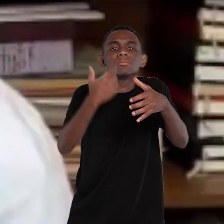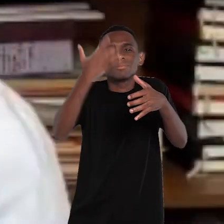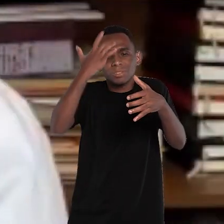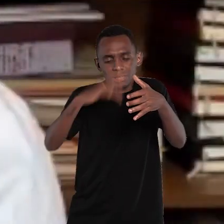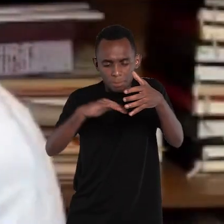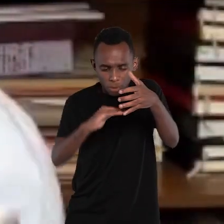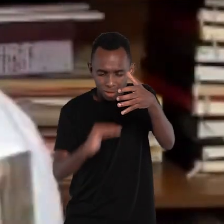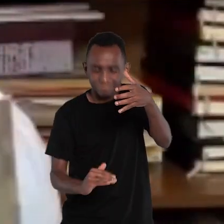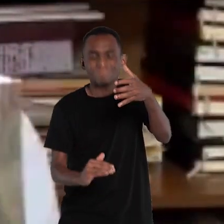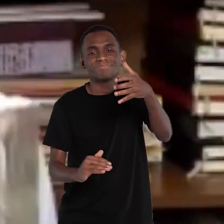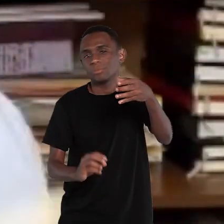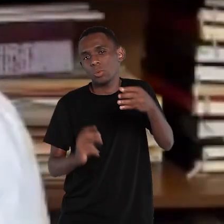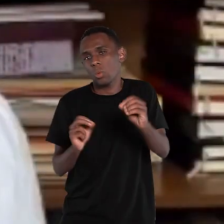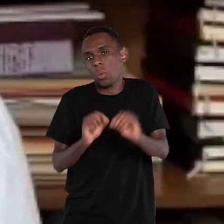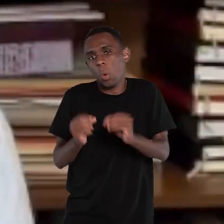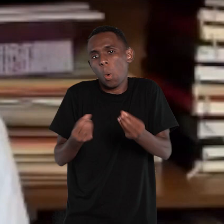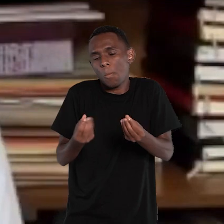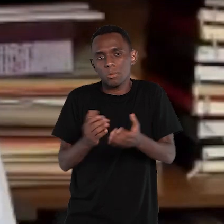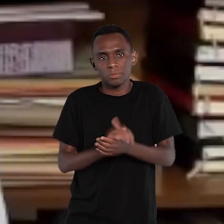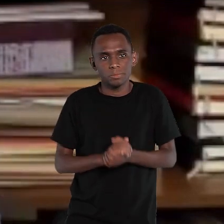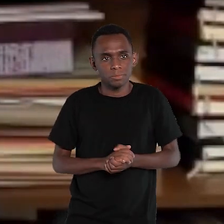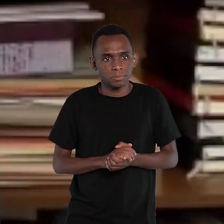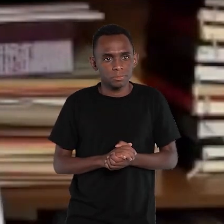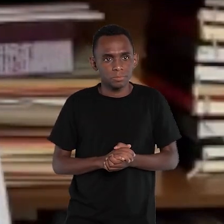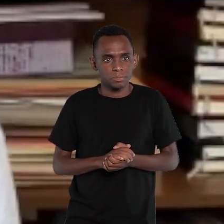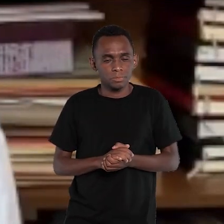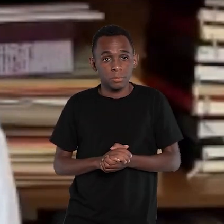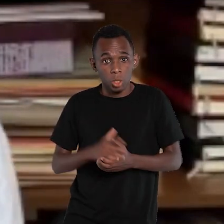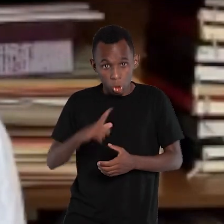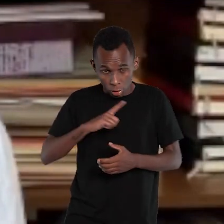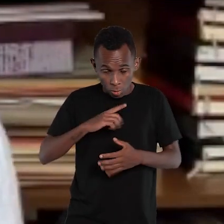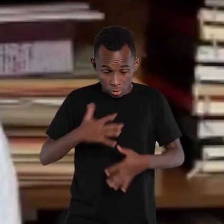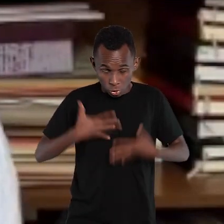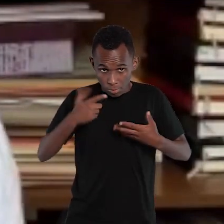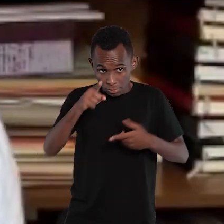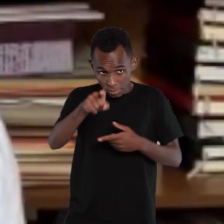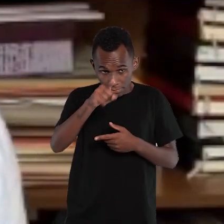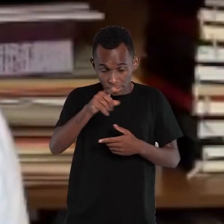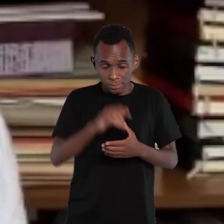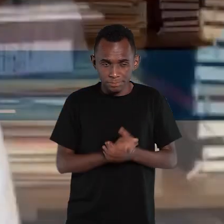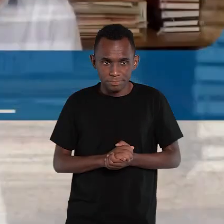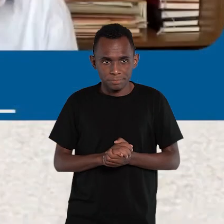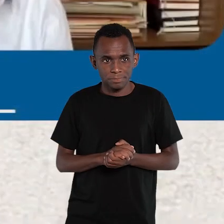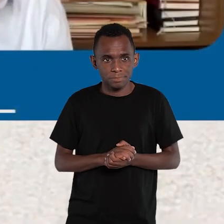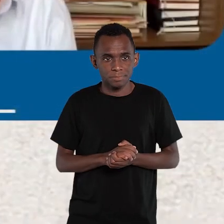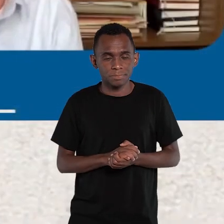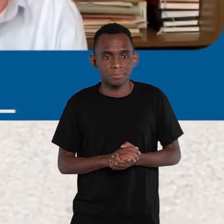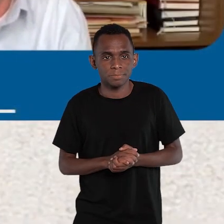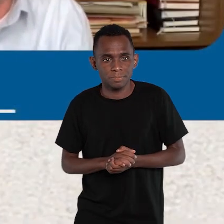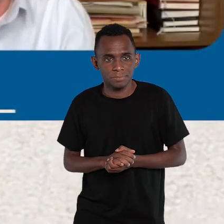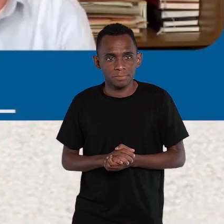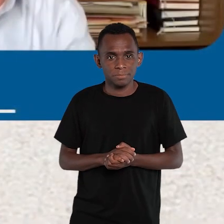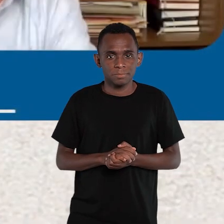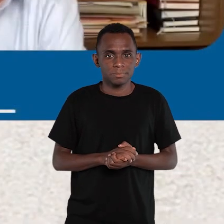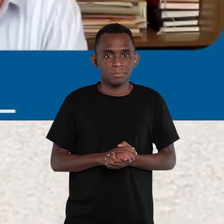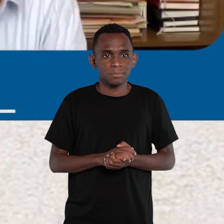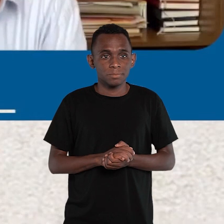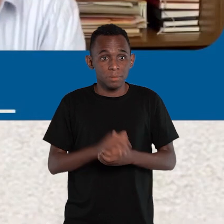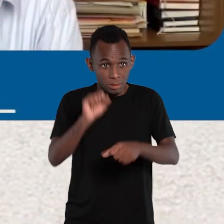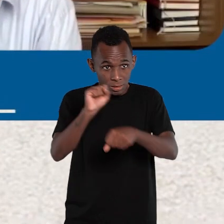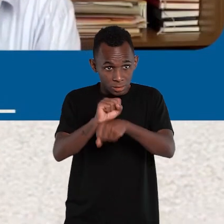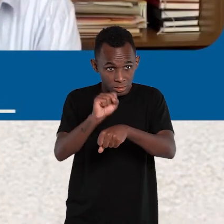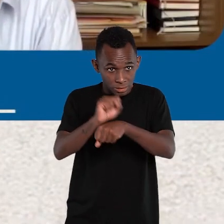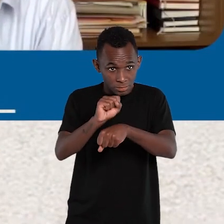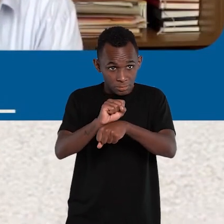Essa era uma tese que é cara a esse livro. Então eu tenho uma surpresa para você. Olha só.